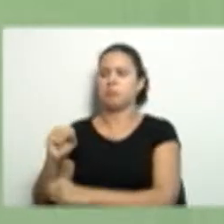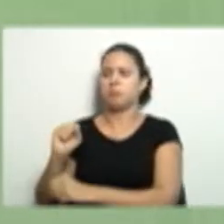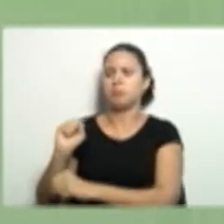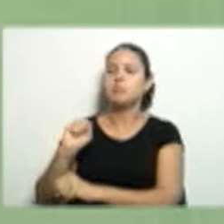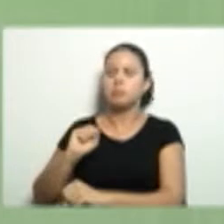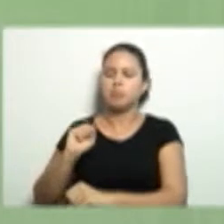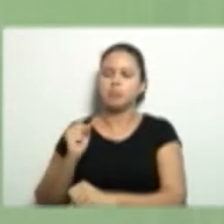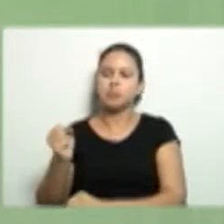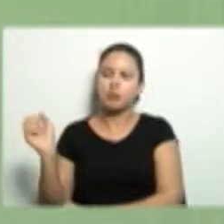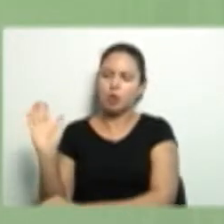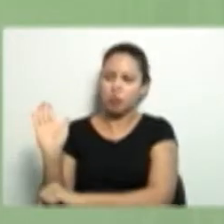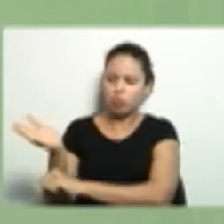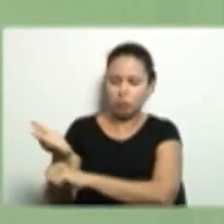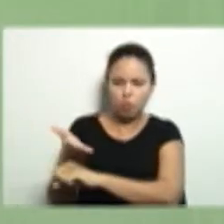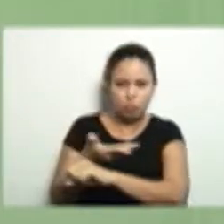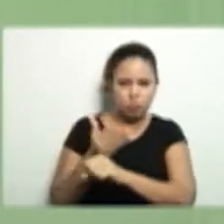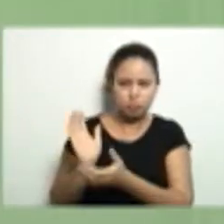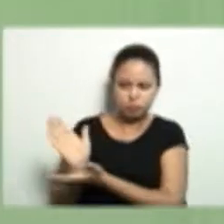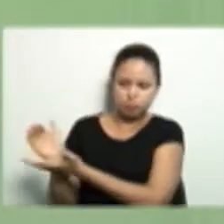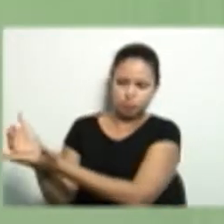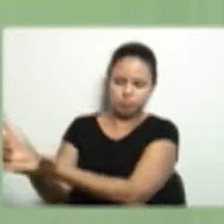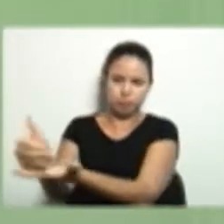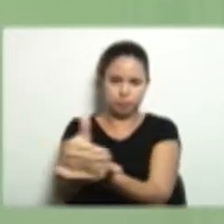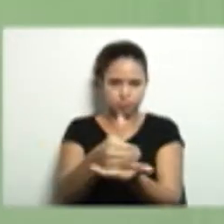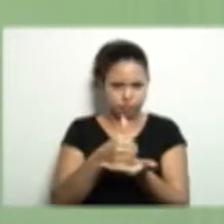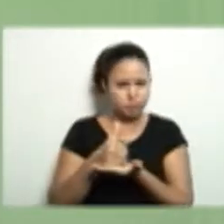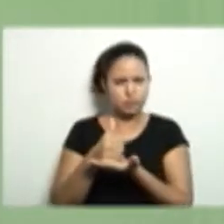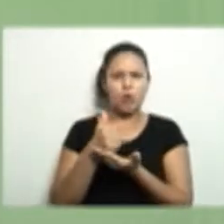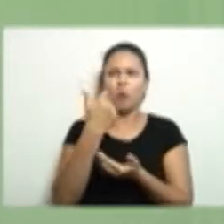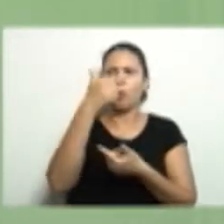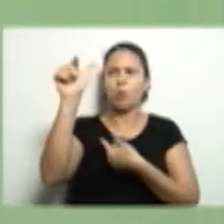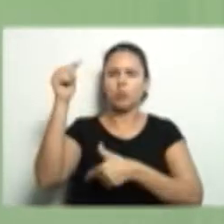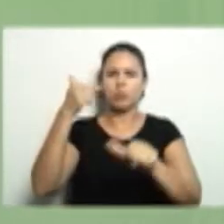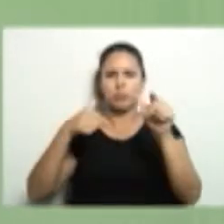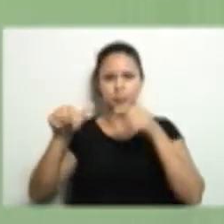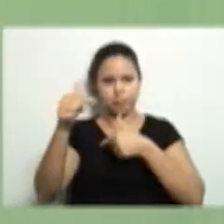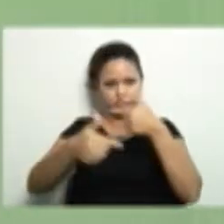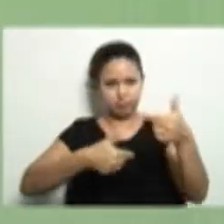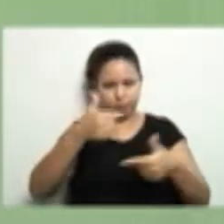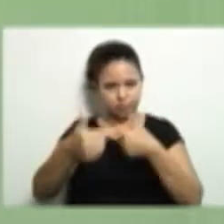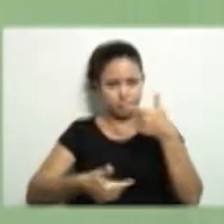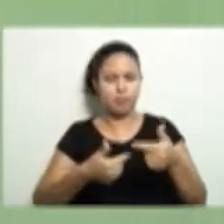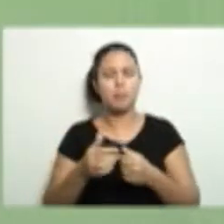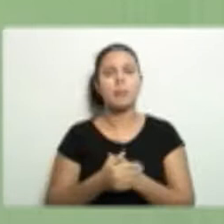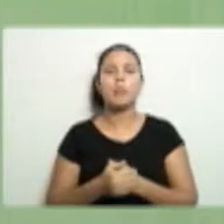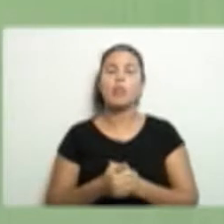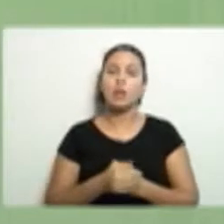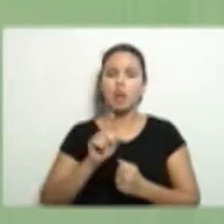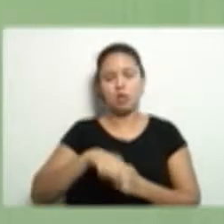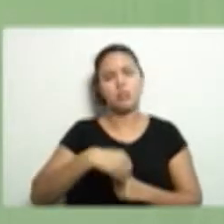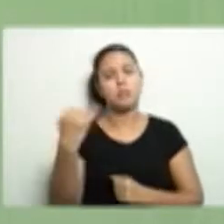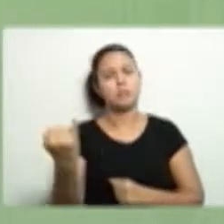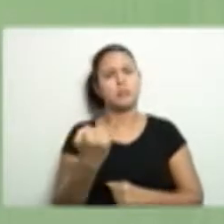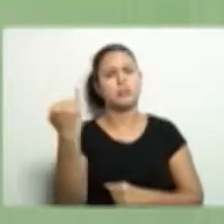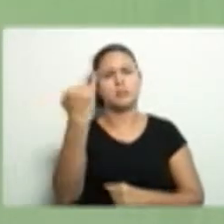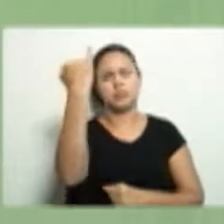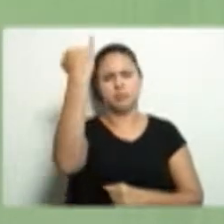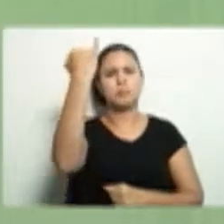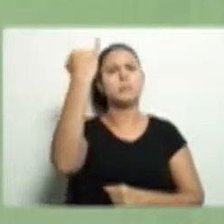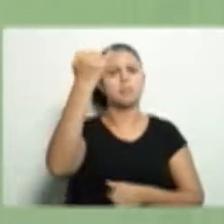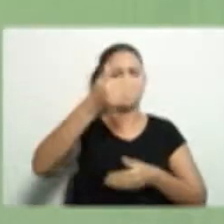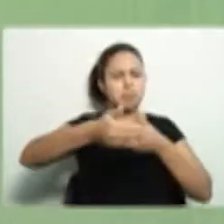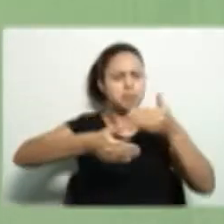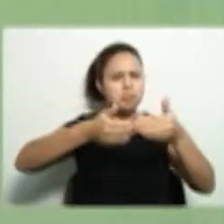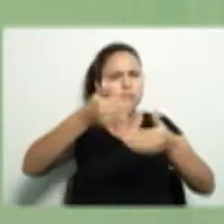outros trabalhos. Então, existem grandes vantagens em um processo de produção que vai